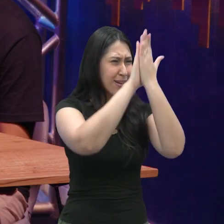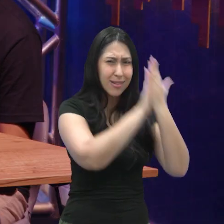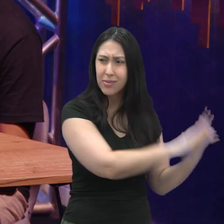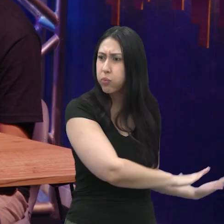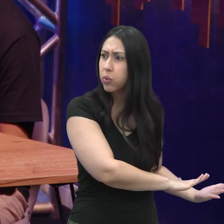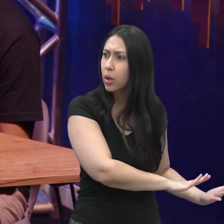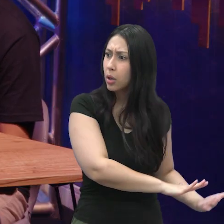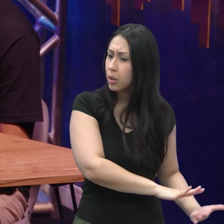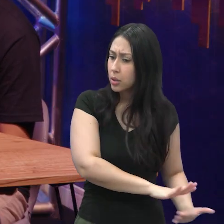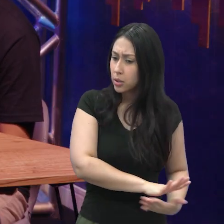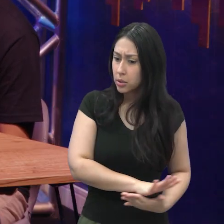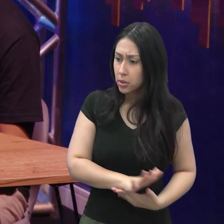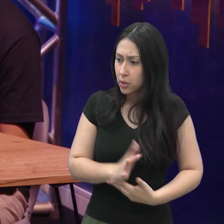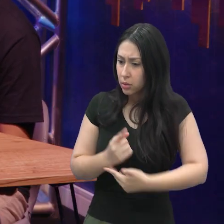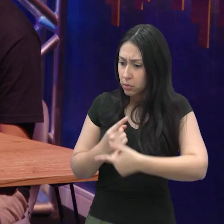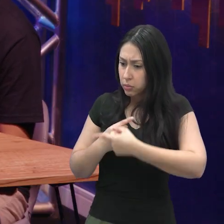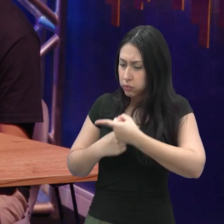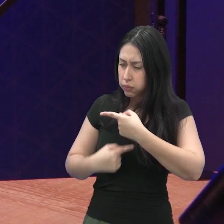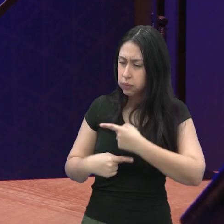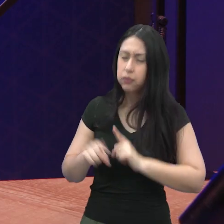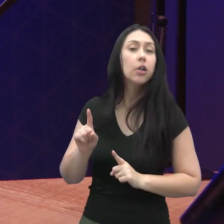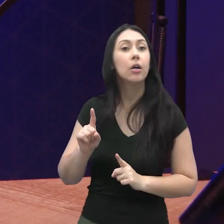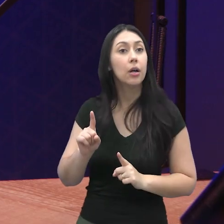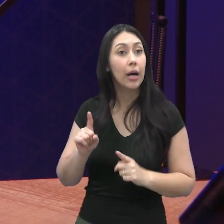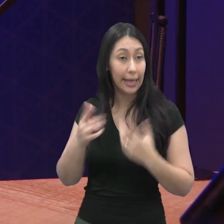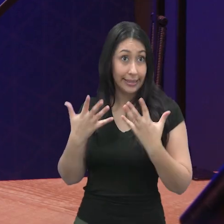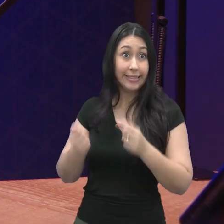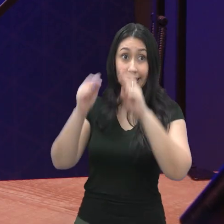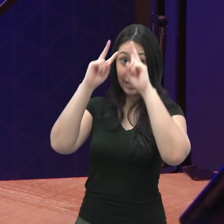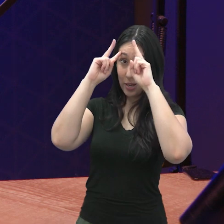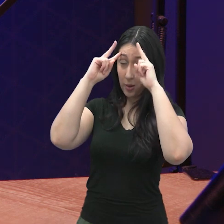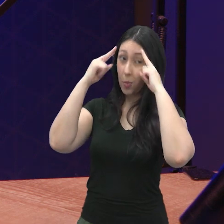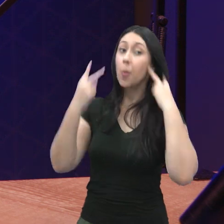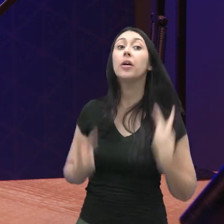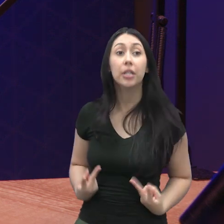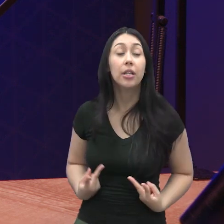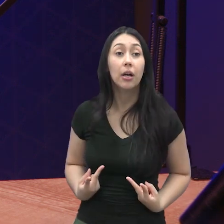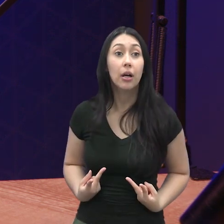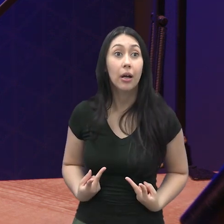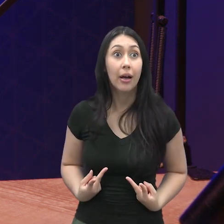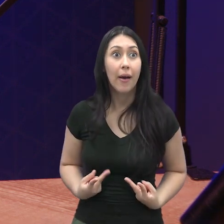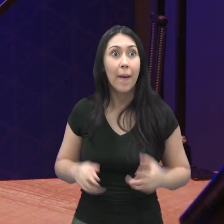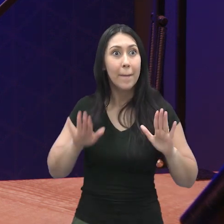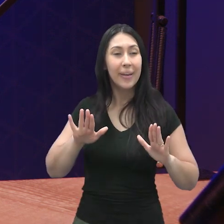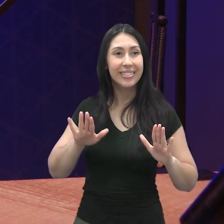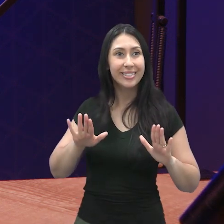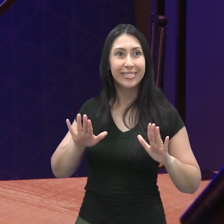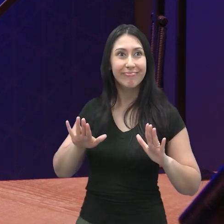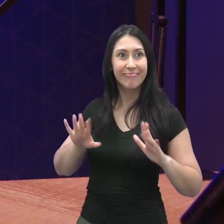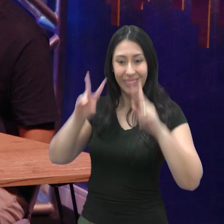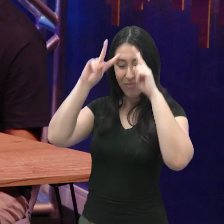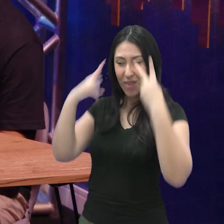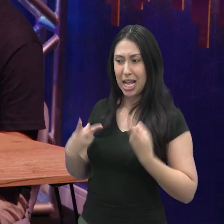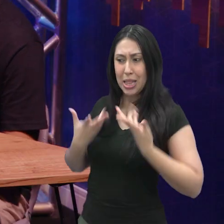ciclo, né, de, enfim, essa busca incessante pela juventude, pela perfeição, ela quebra a si